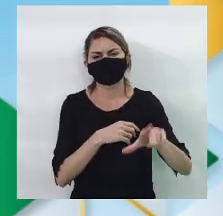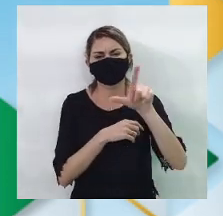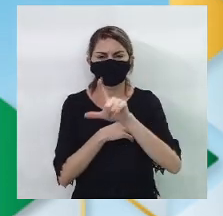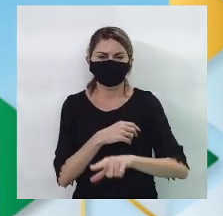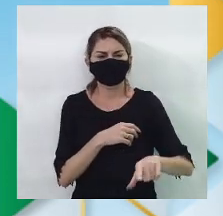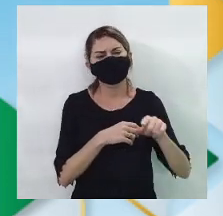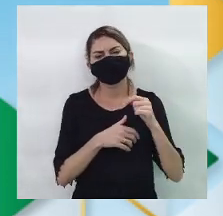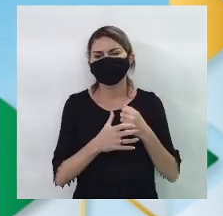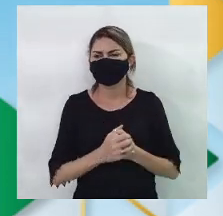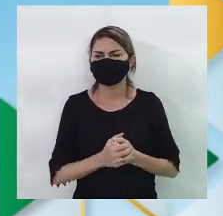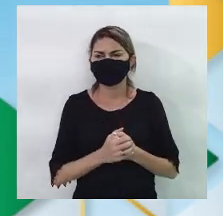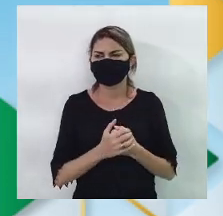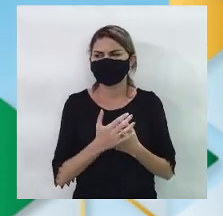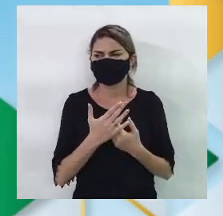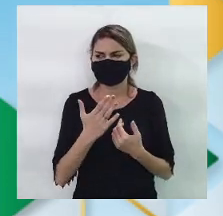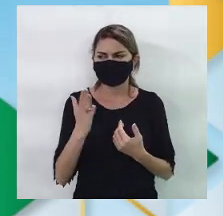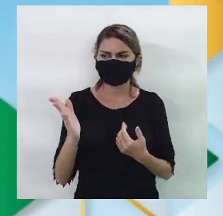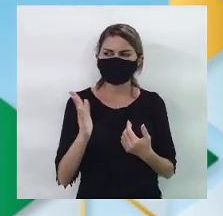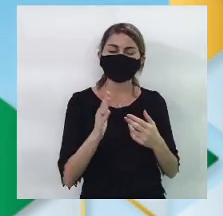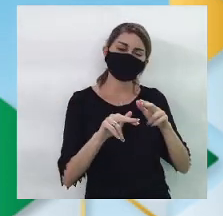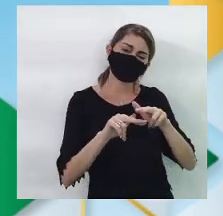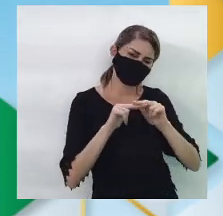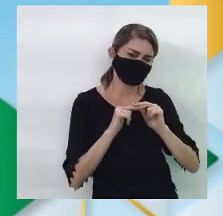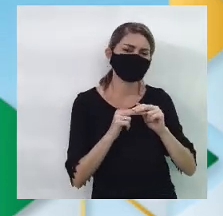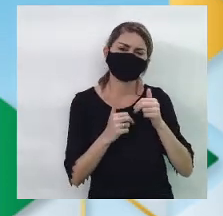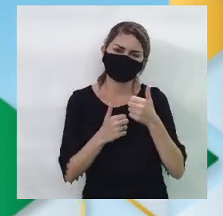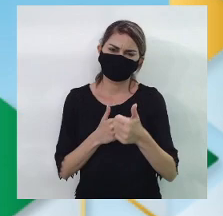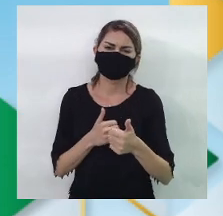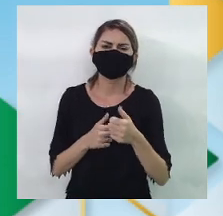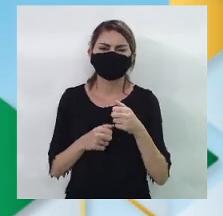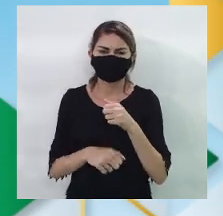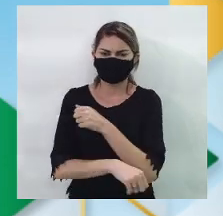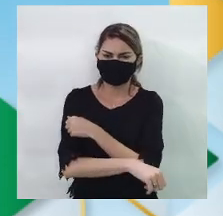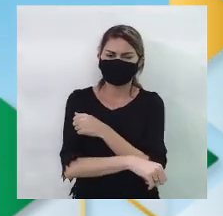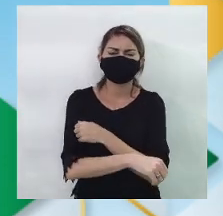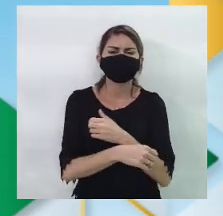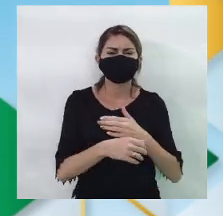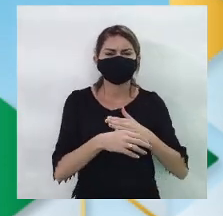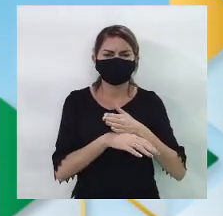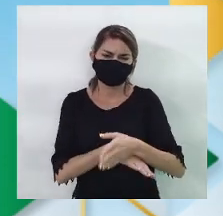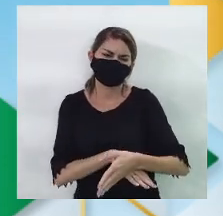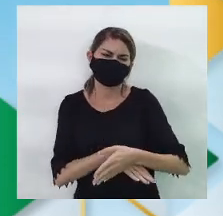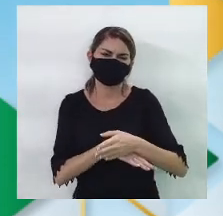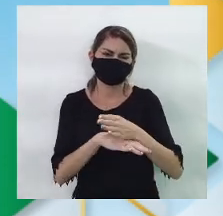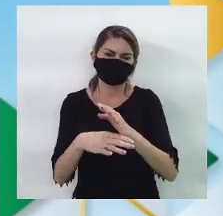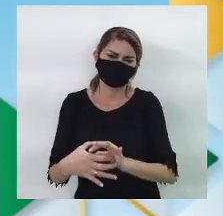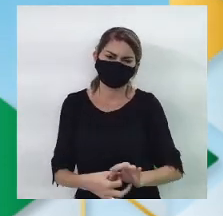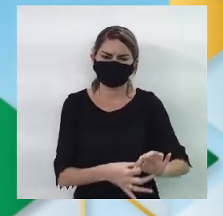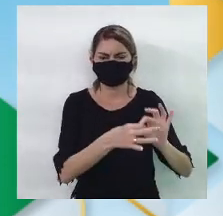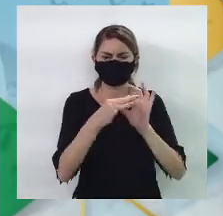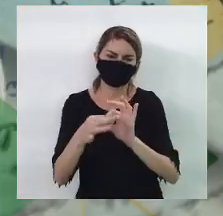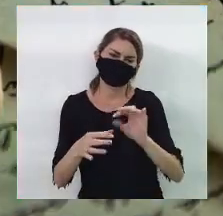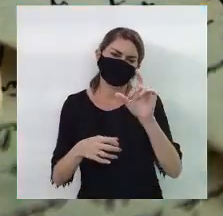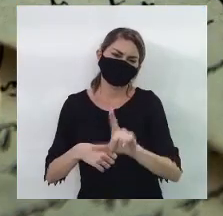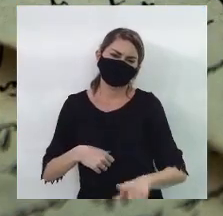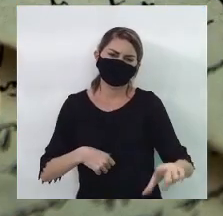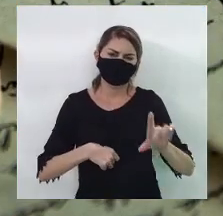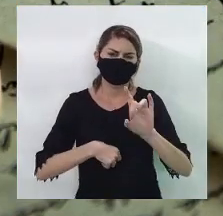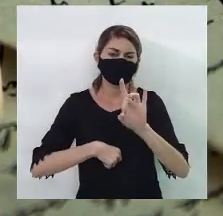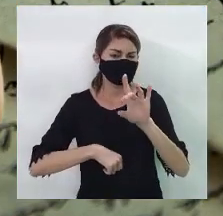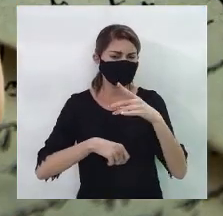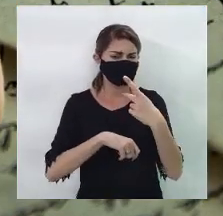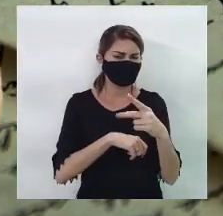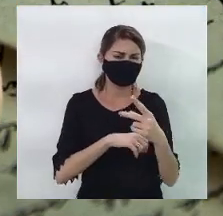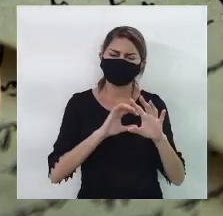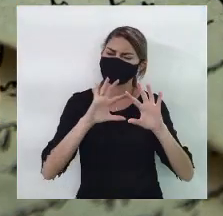da literatura. Exato. É por isso que vale a pena que o aluno entre, né, nesse universo dessa literatura. Não só dela,